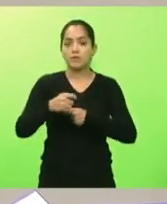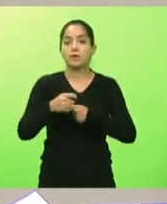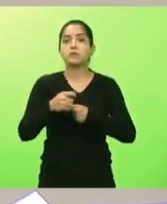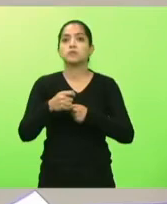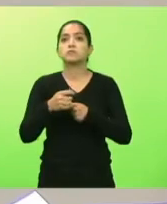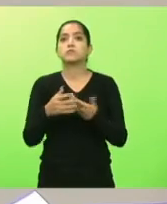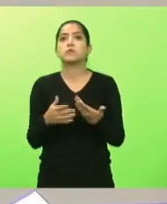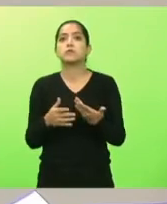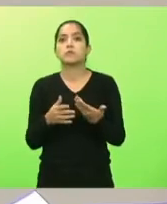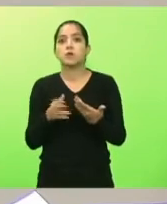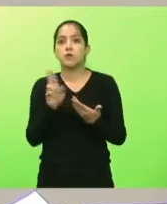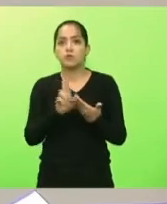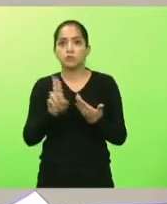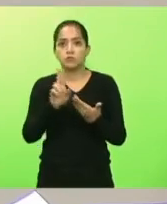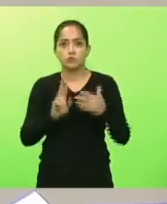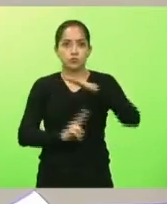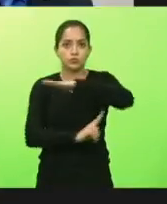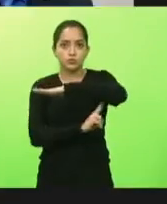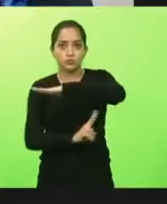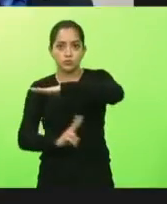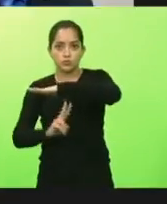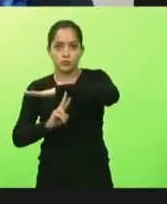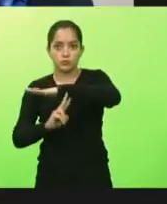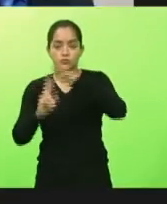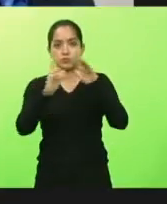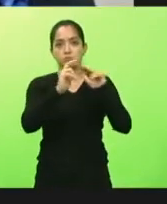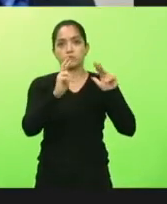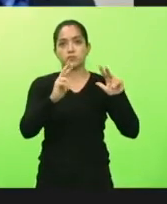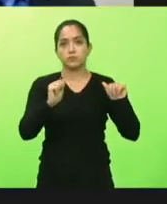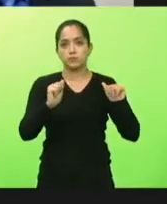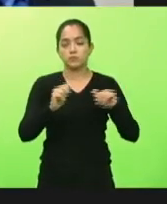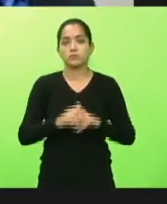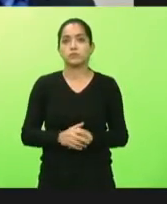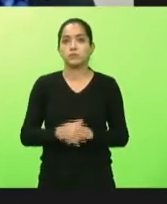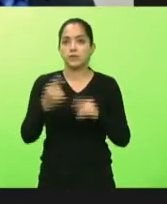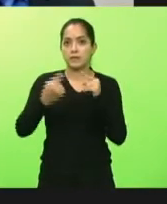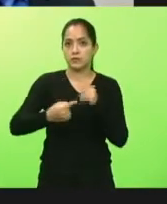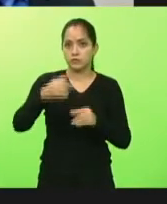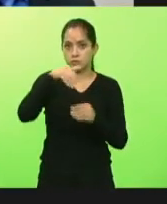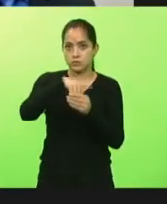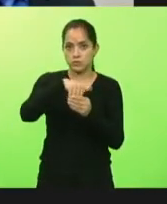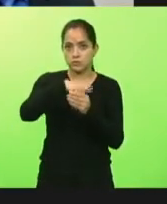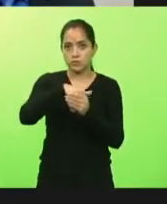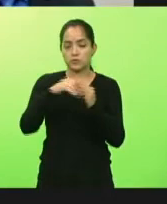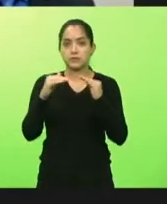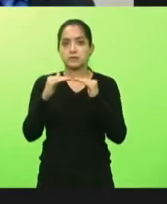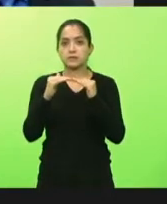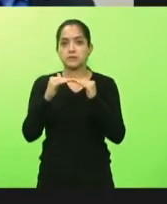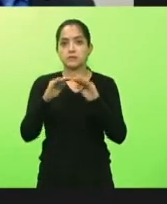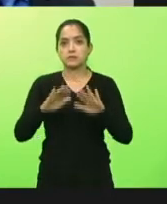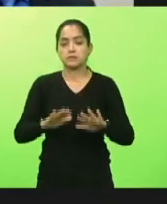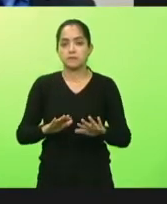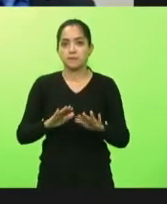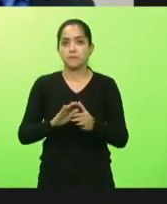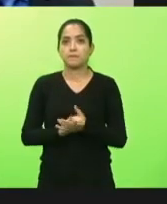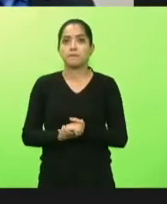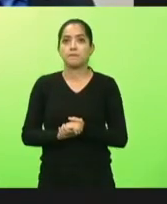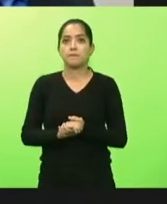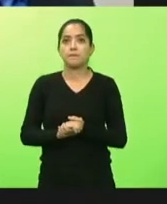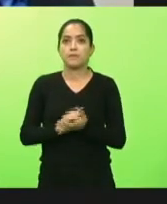e utilização da ponte Ercílio Luz. Em discussão. Não havendo quem queira discutir, é em votação. Deputados que aprovam, permaneçam como se